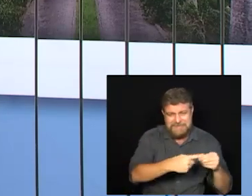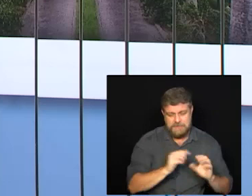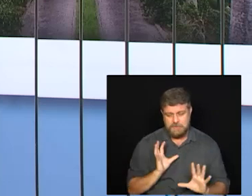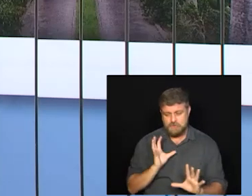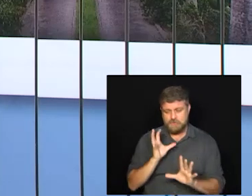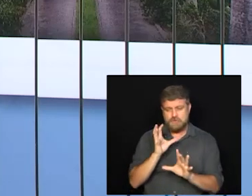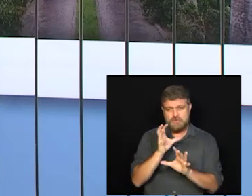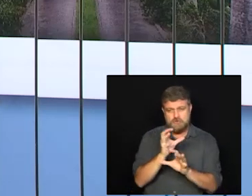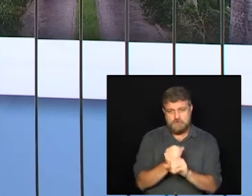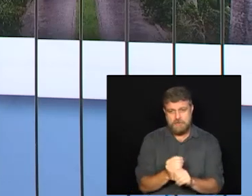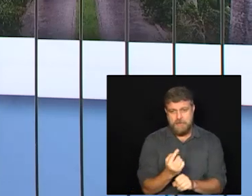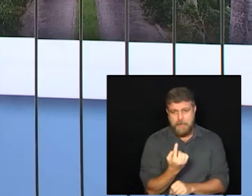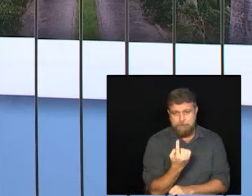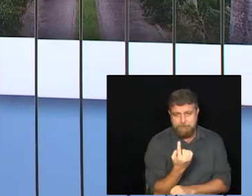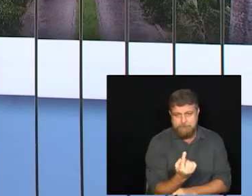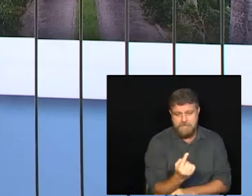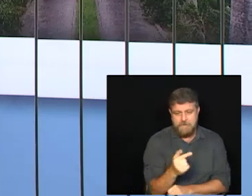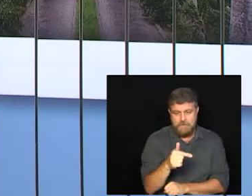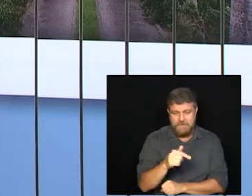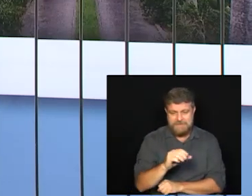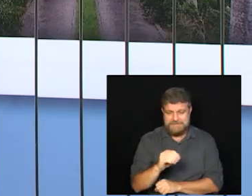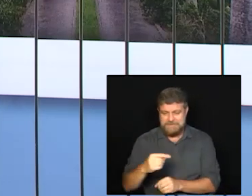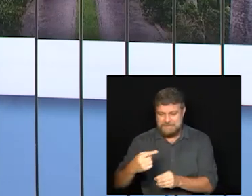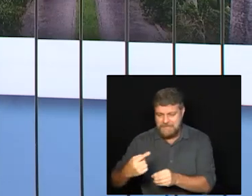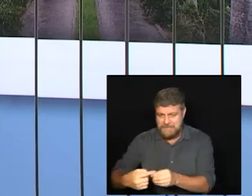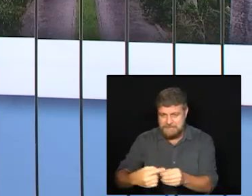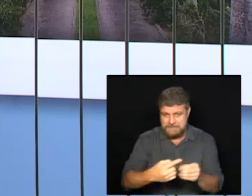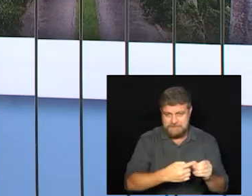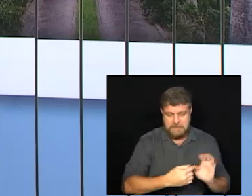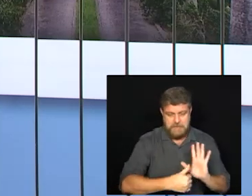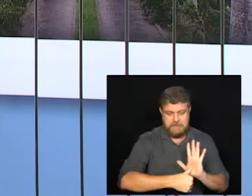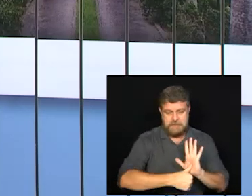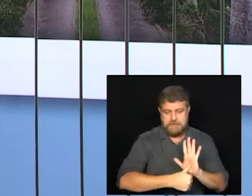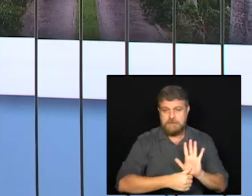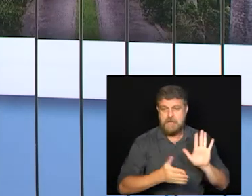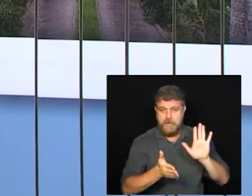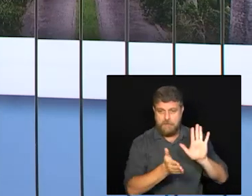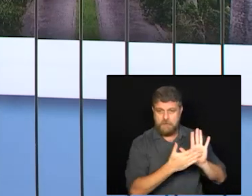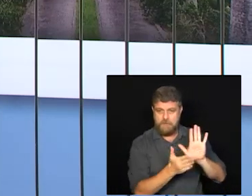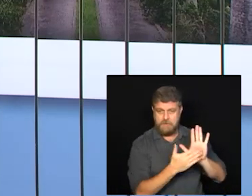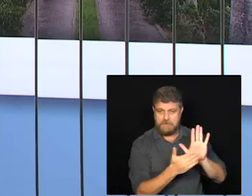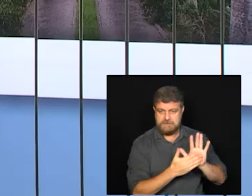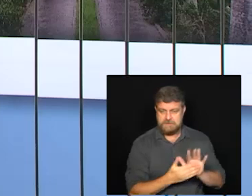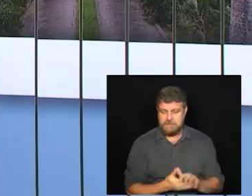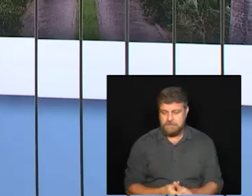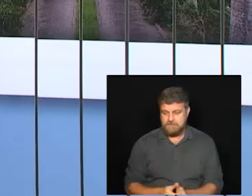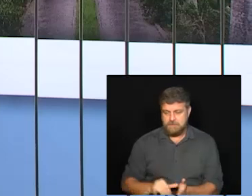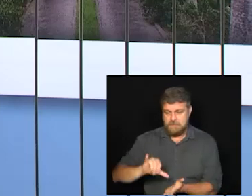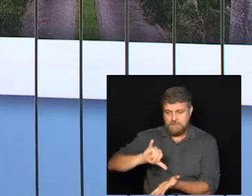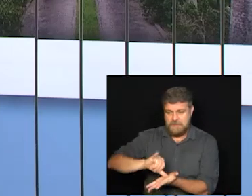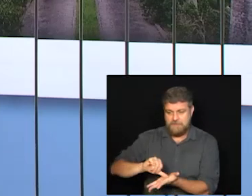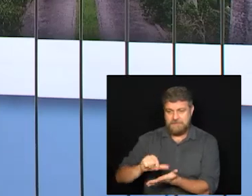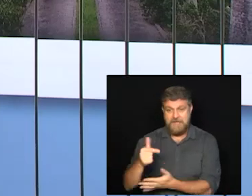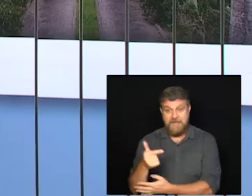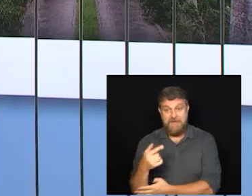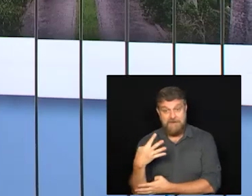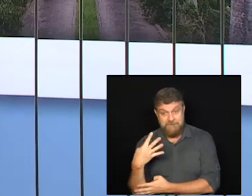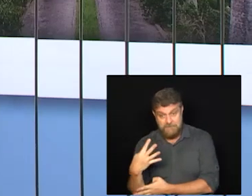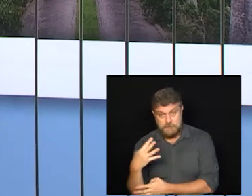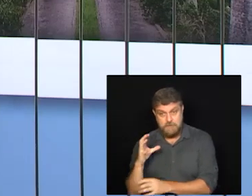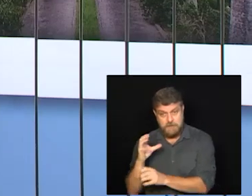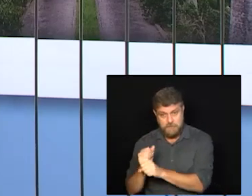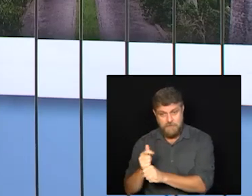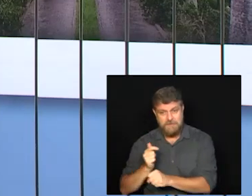são 1.700 municípios que aderiram à proposta, 24 capitais e a possibilidade dessa compra.